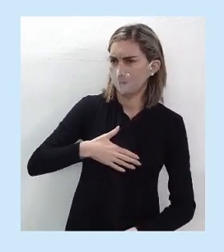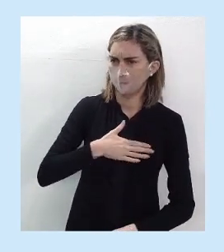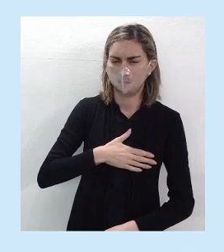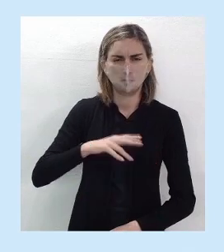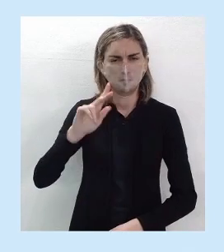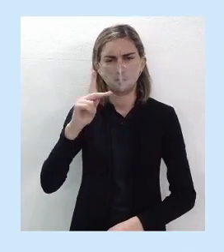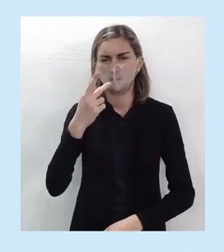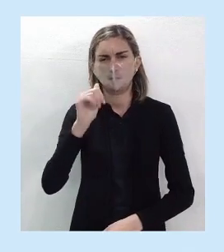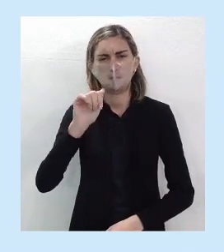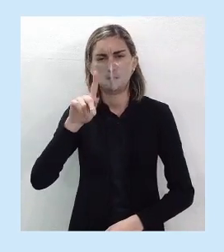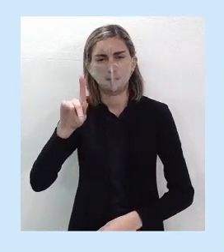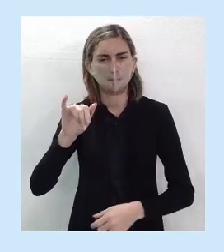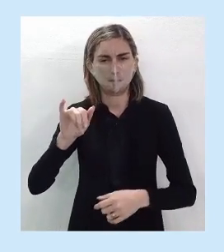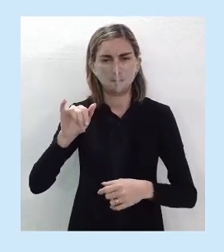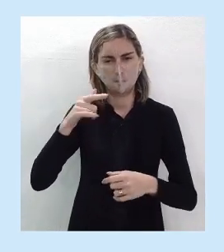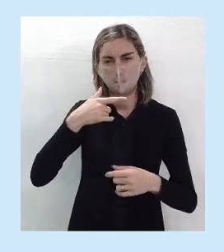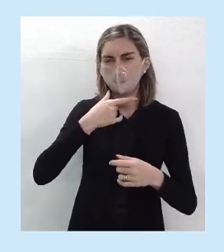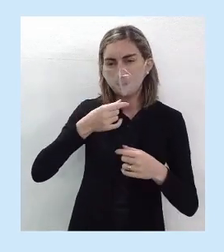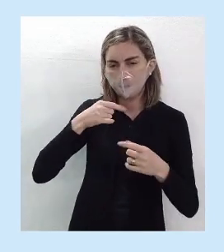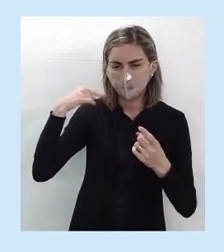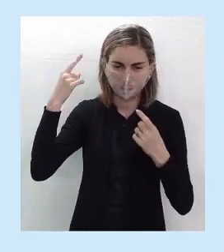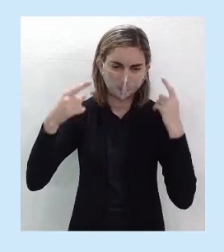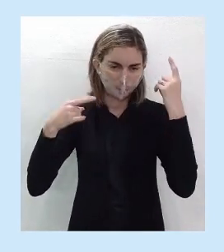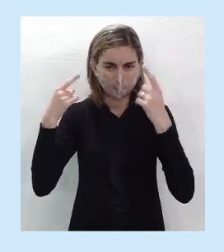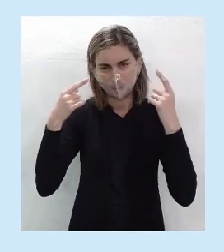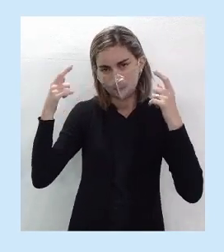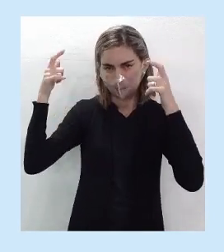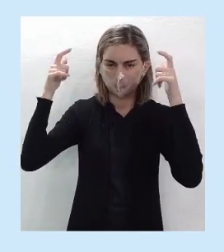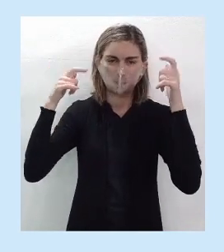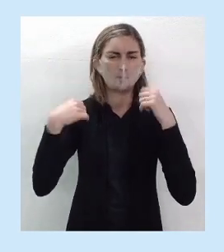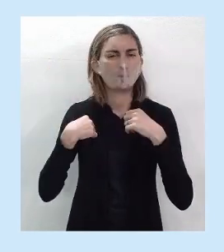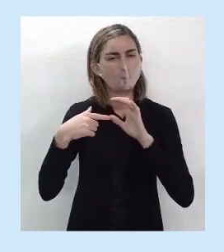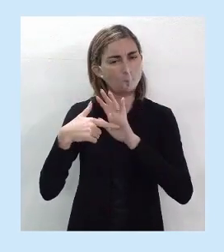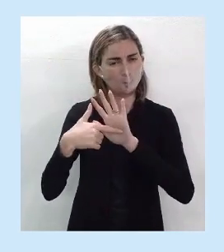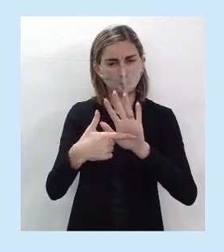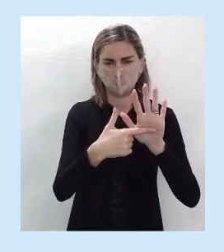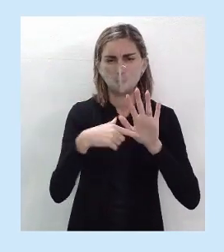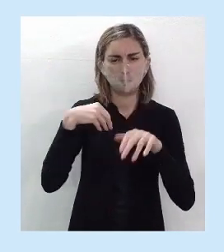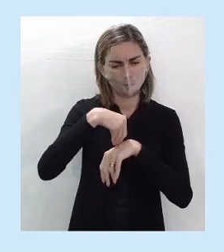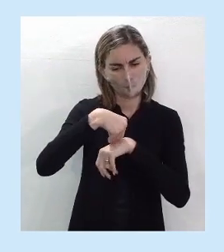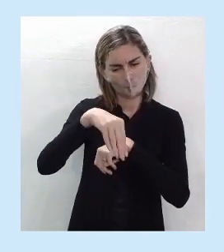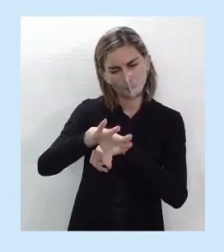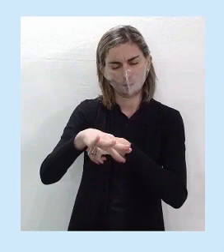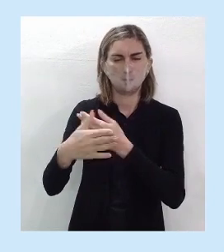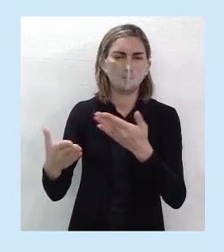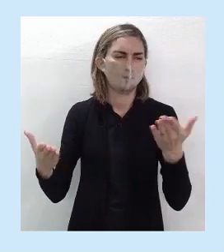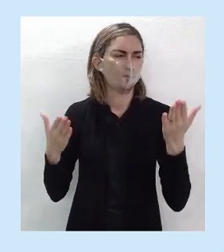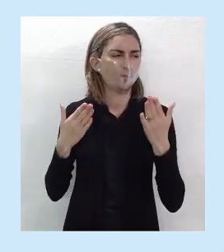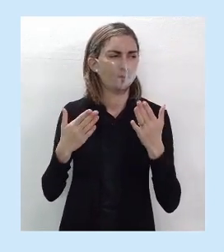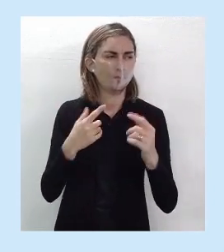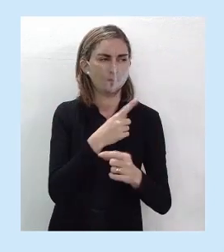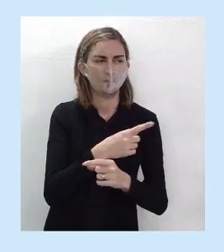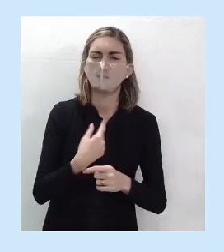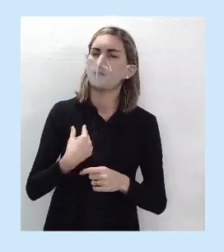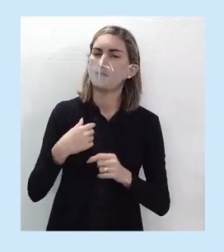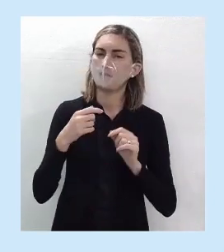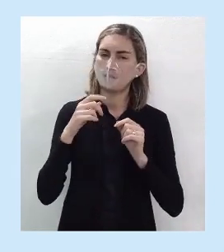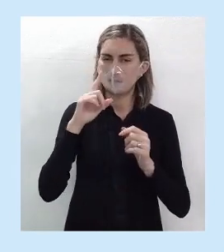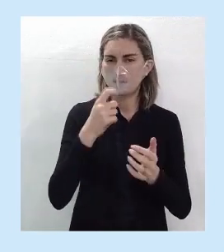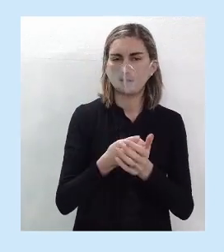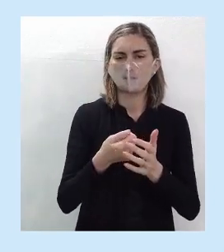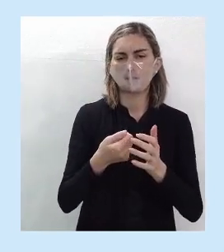haikais do Menino Maluquinho e por isso eu trouxe mais um aqui para a gente ver o instante que o Ziraldo